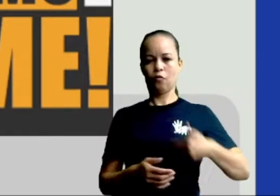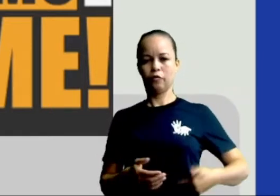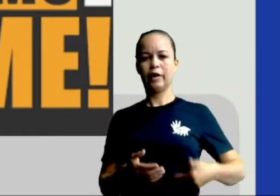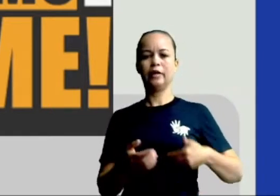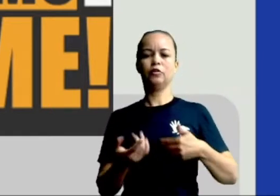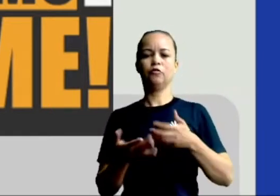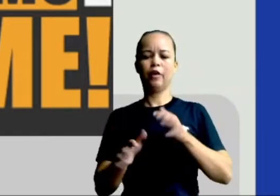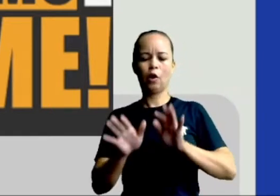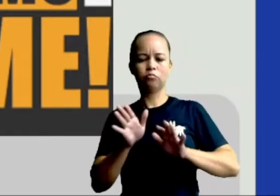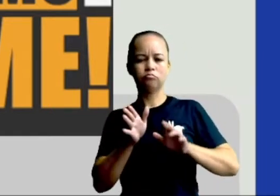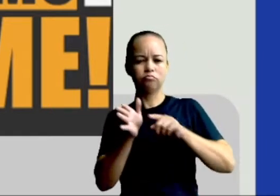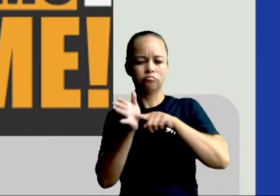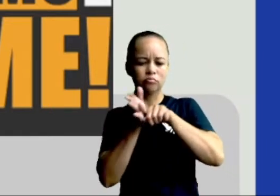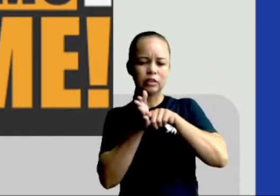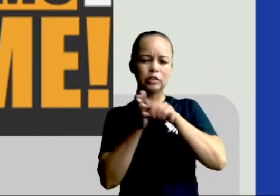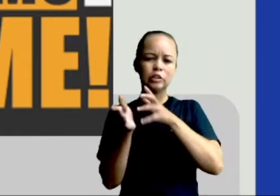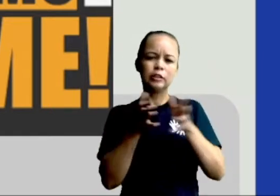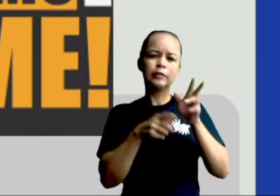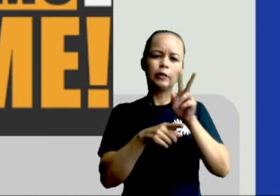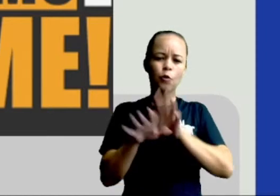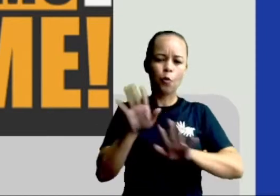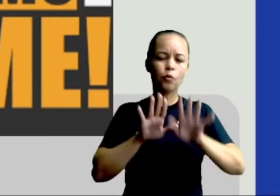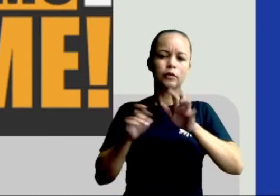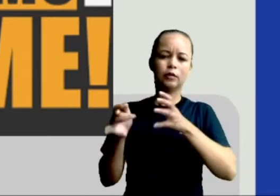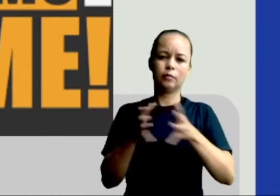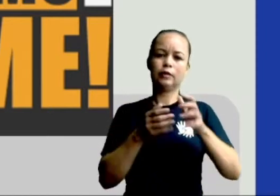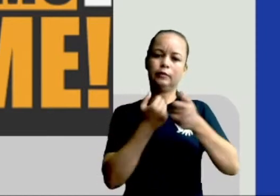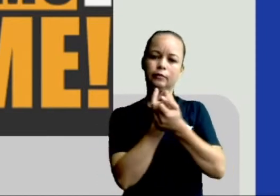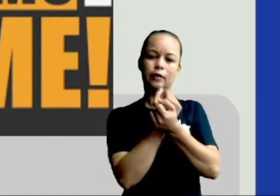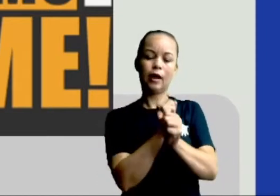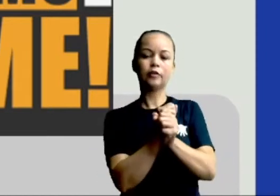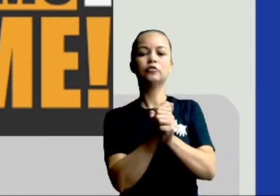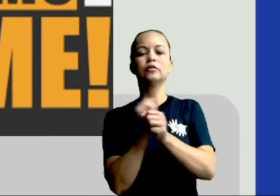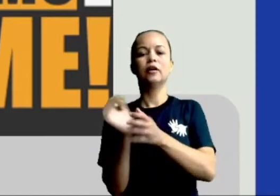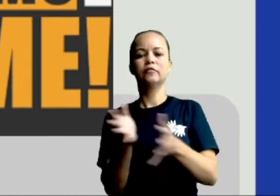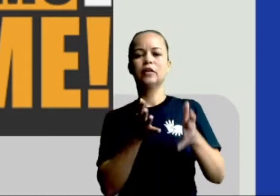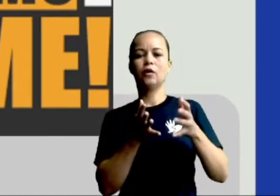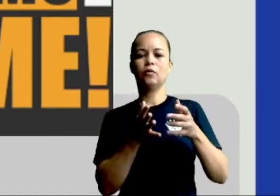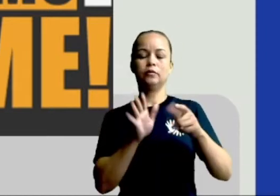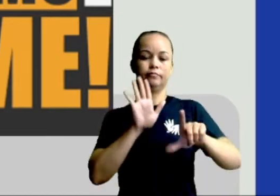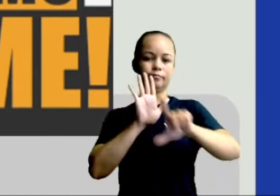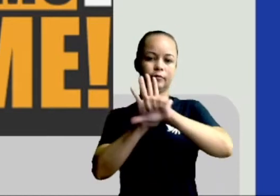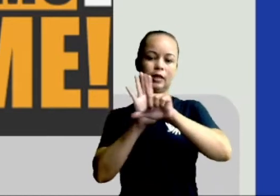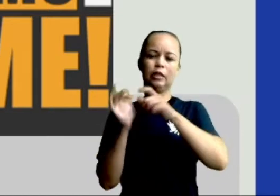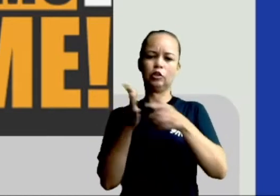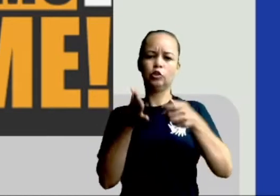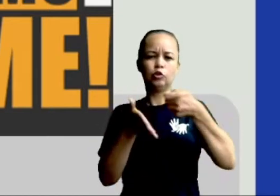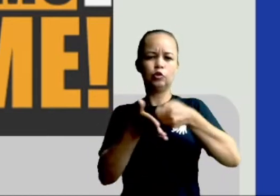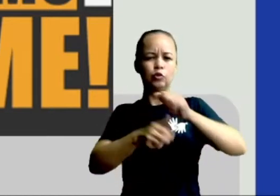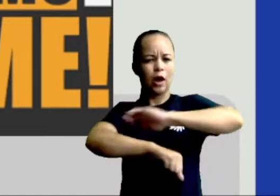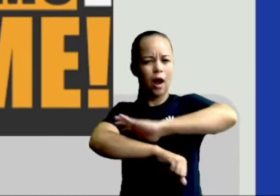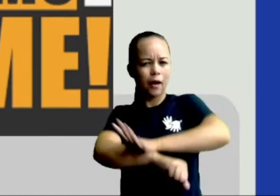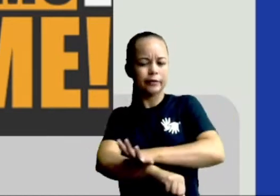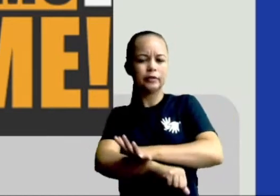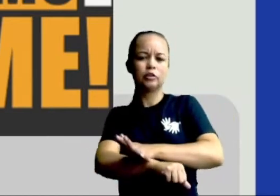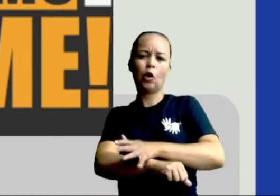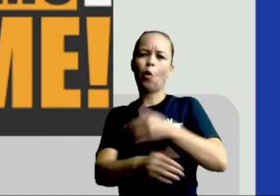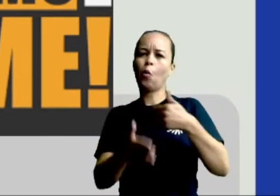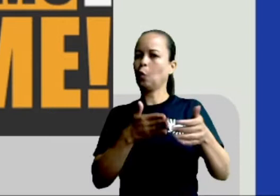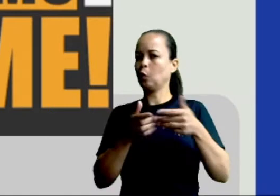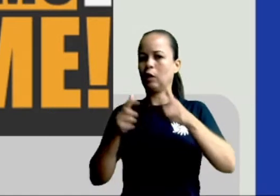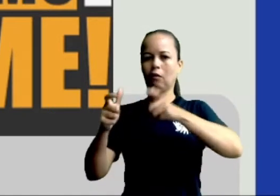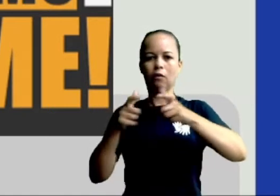os efeitos negativos da escravidão. Pela nossa lei, a realização de injúrias racistas ou qualquer tipo de